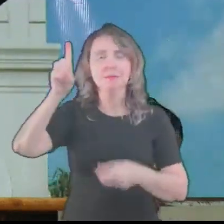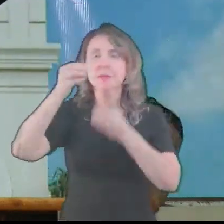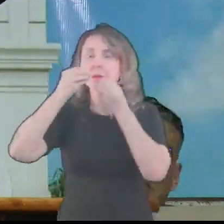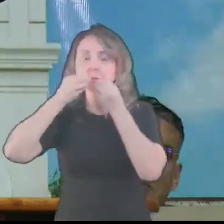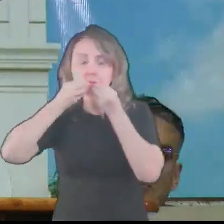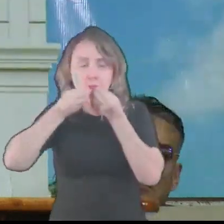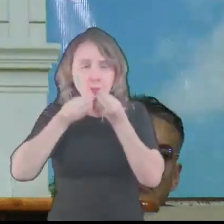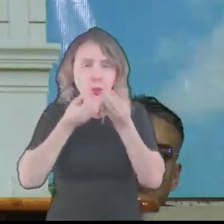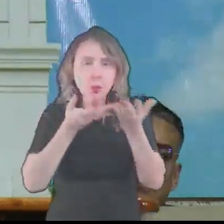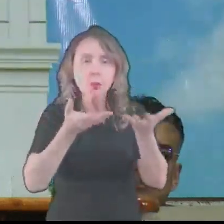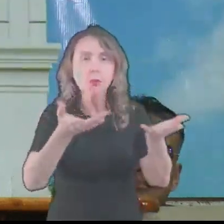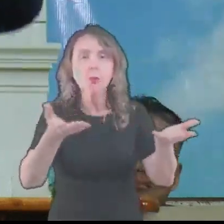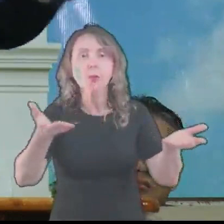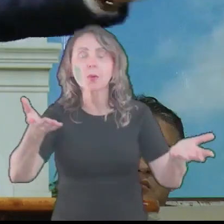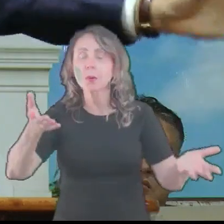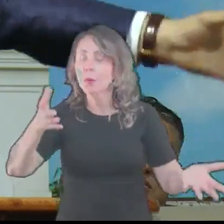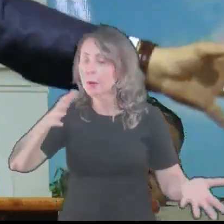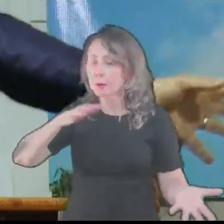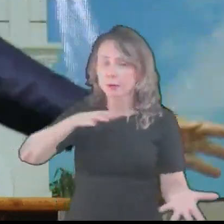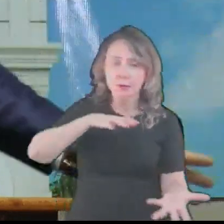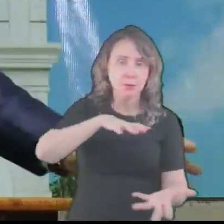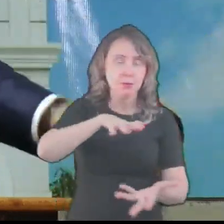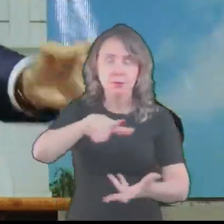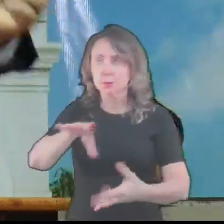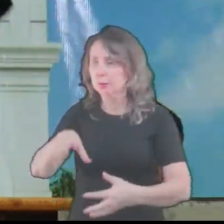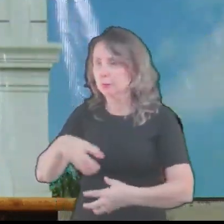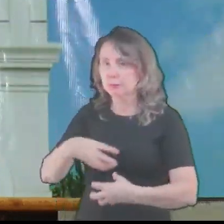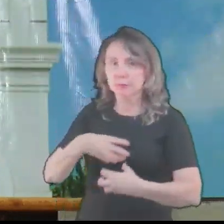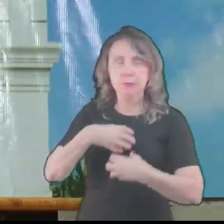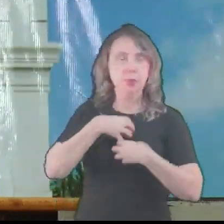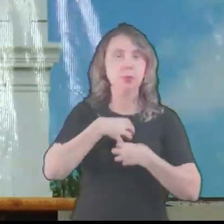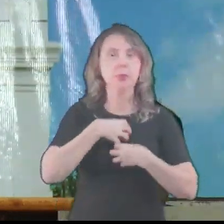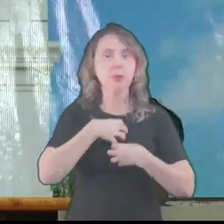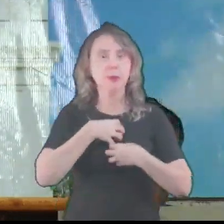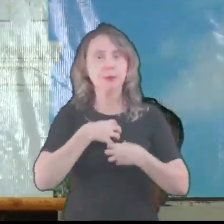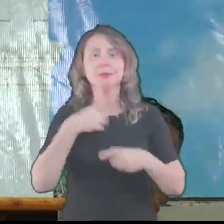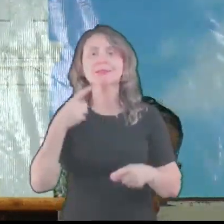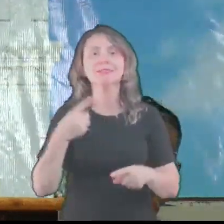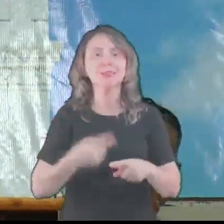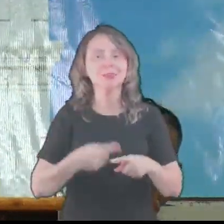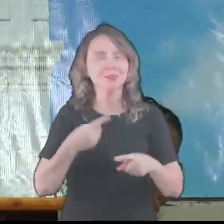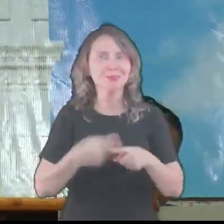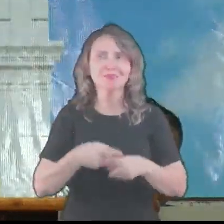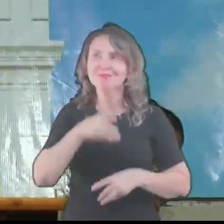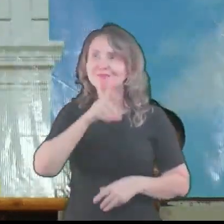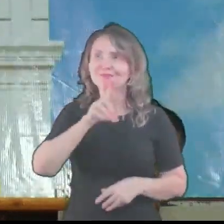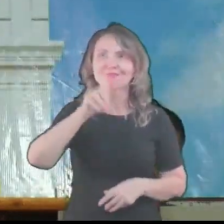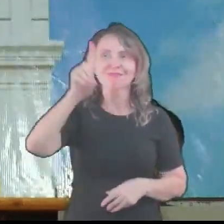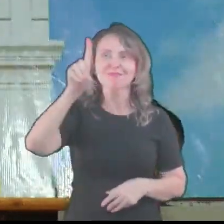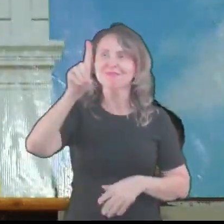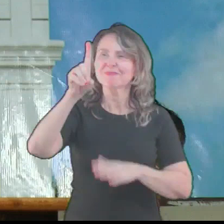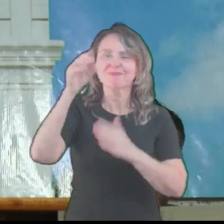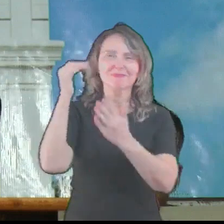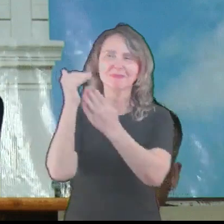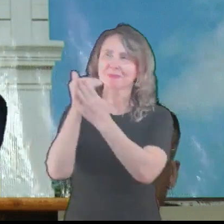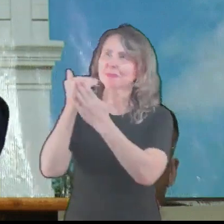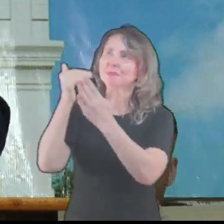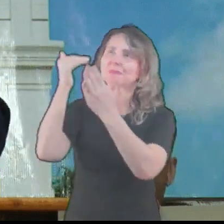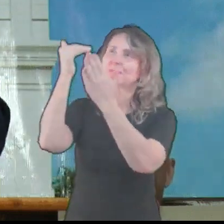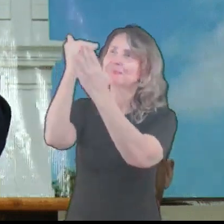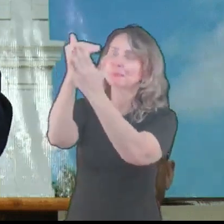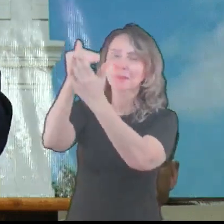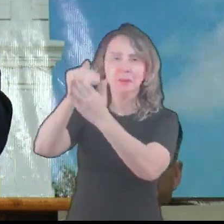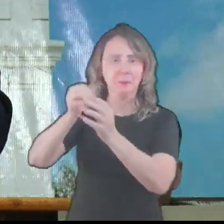nações ficam enfurecidas e perdem um tino, porque ele é Deus. Ele é poderoso.